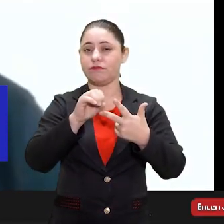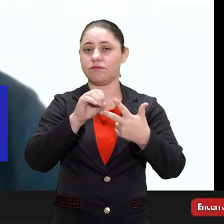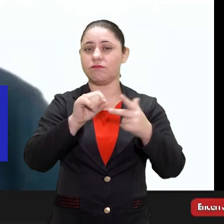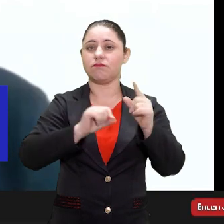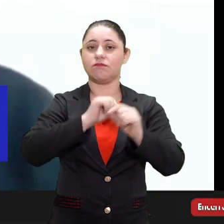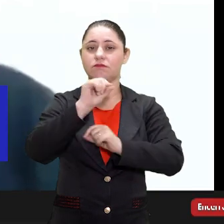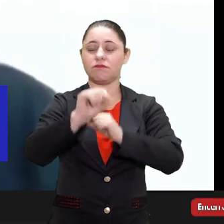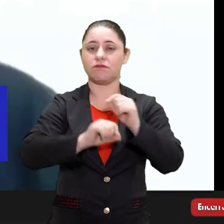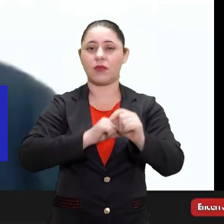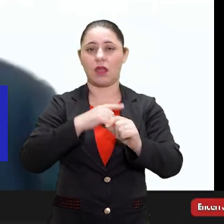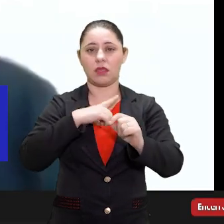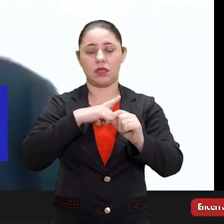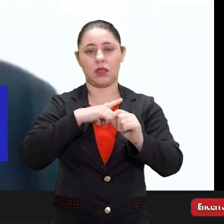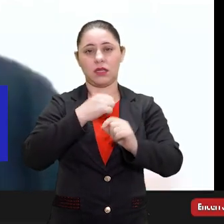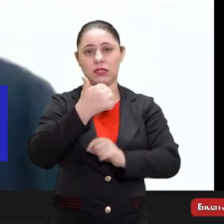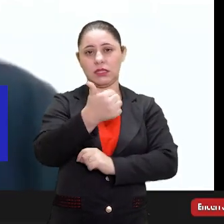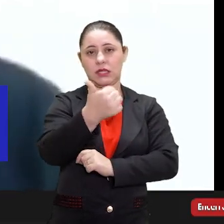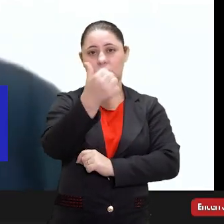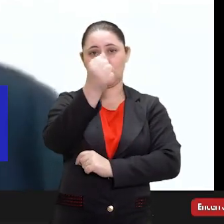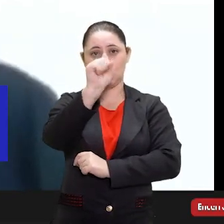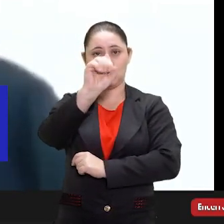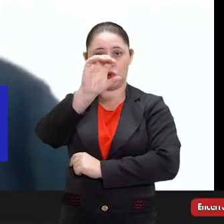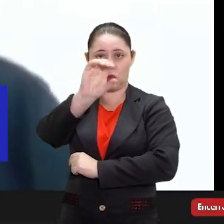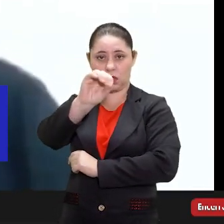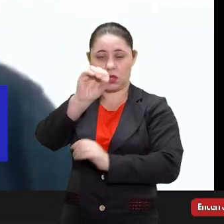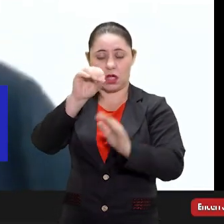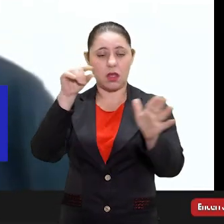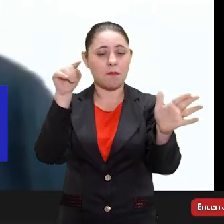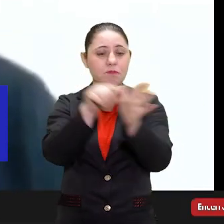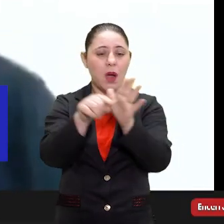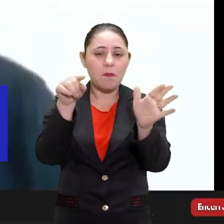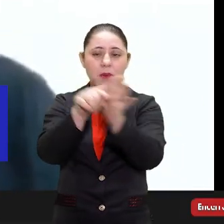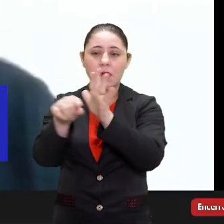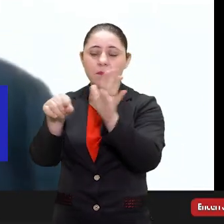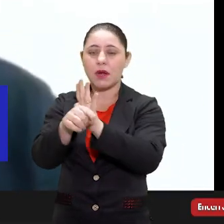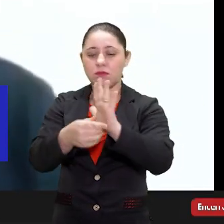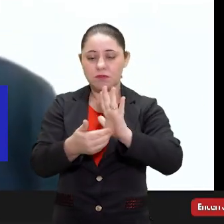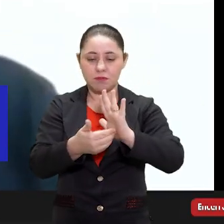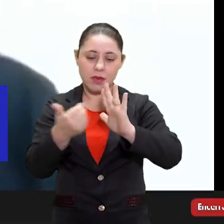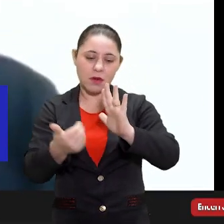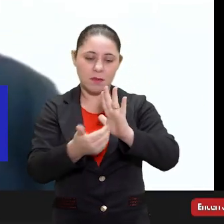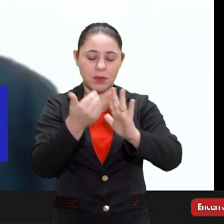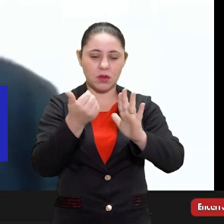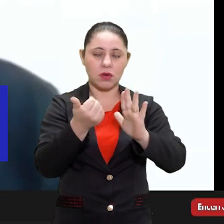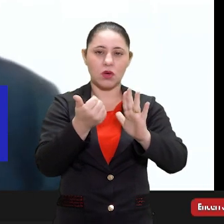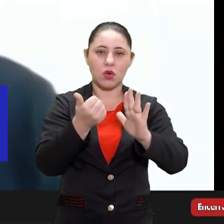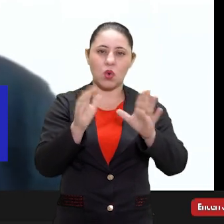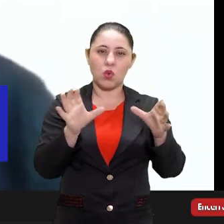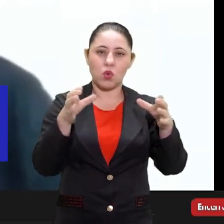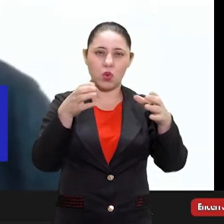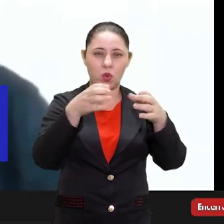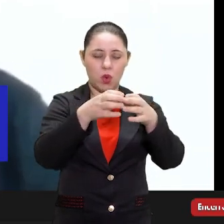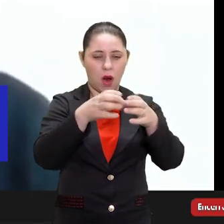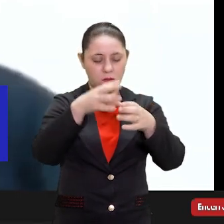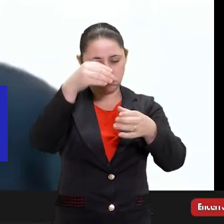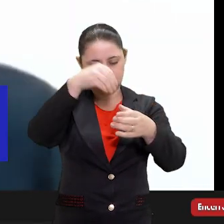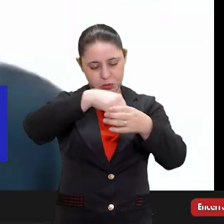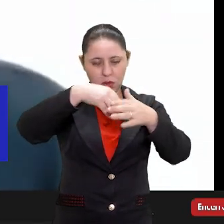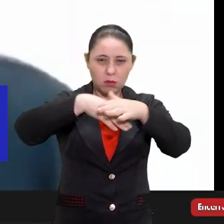As provas do Enem elas são compostas